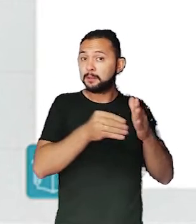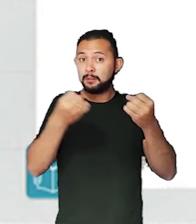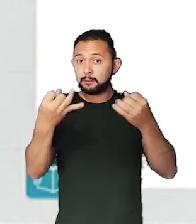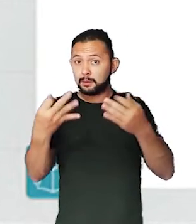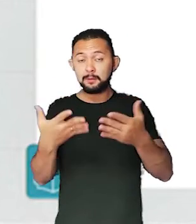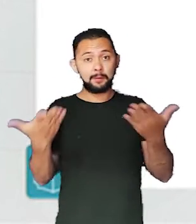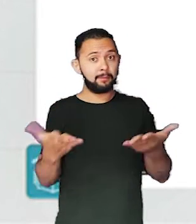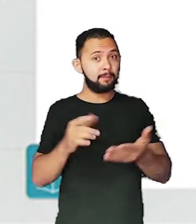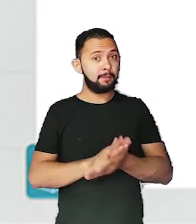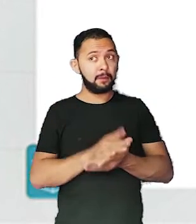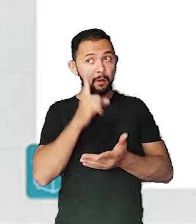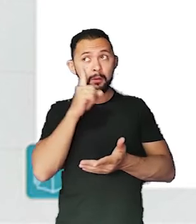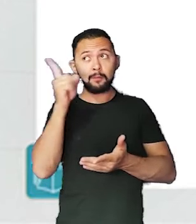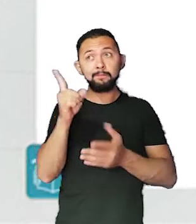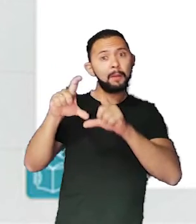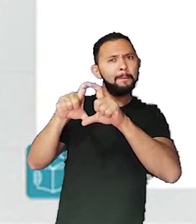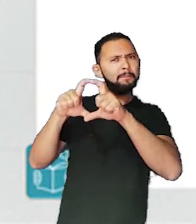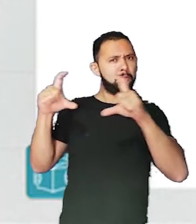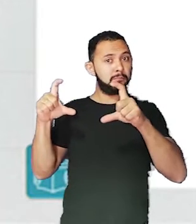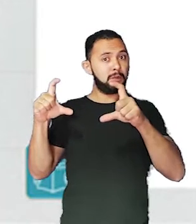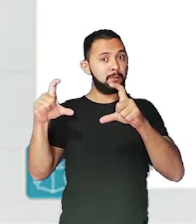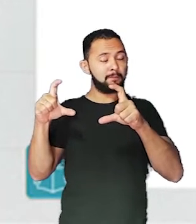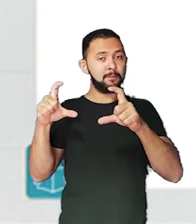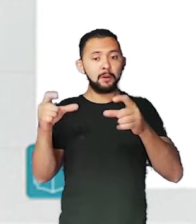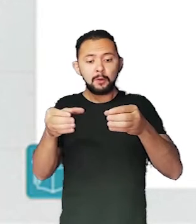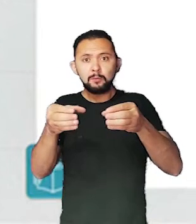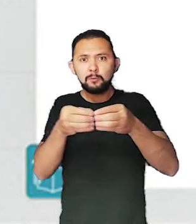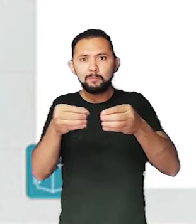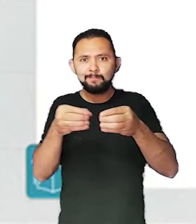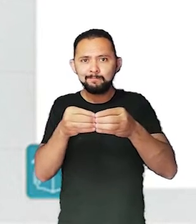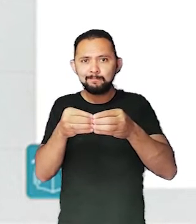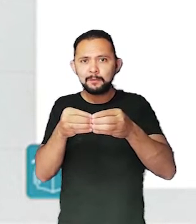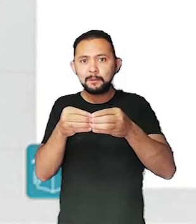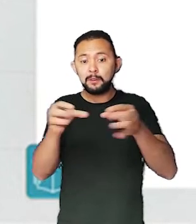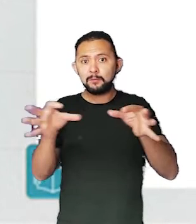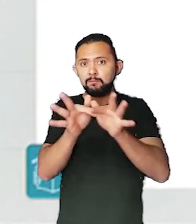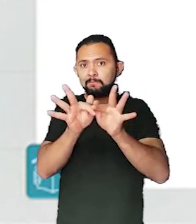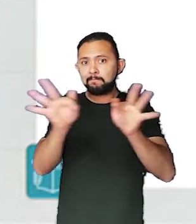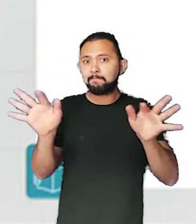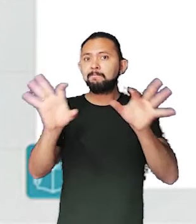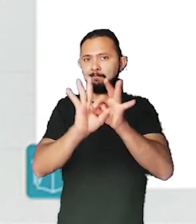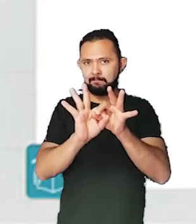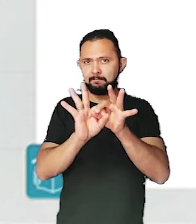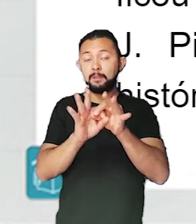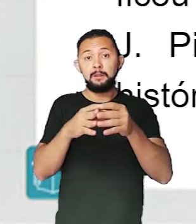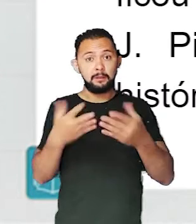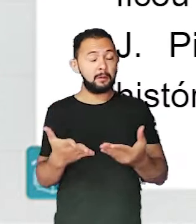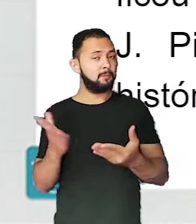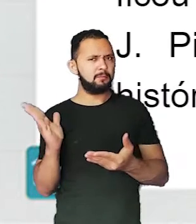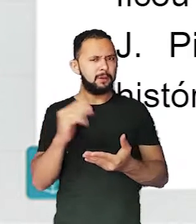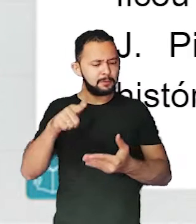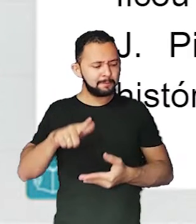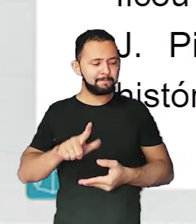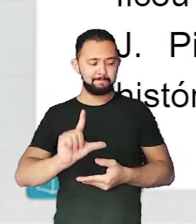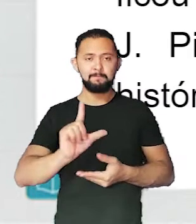falando aqui. Período composto. Nós vamos estudar a subordinação no período composto, certo? Então vamos lá, vamos